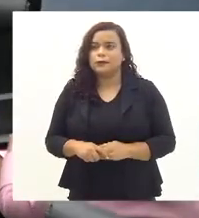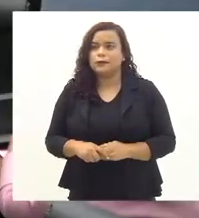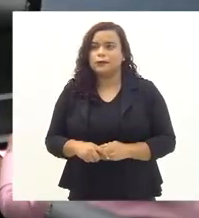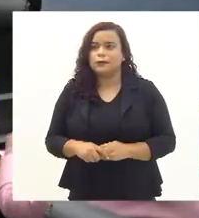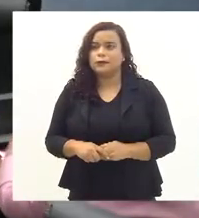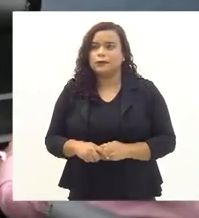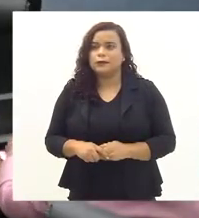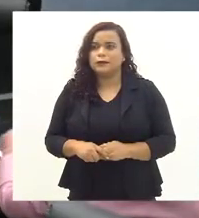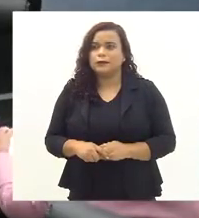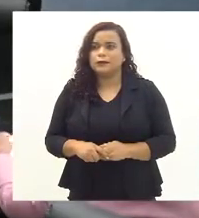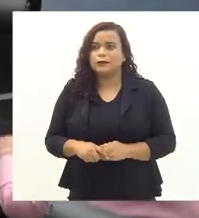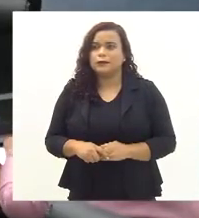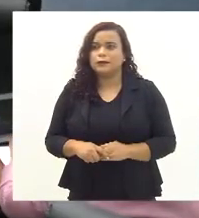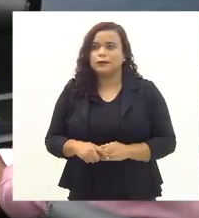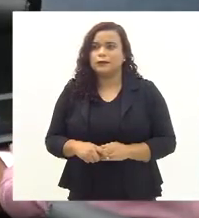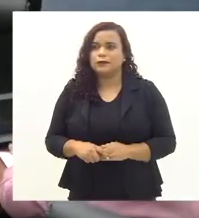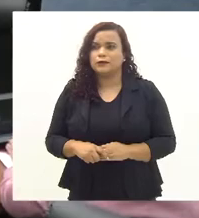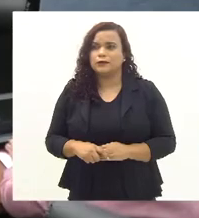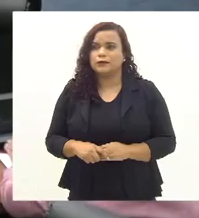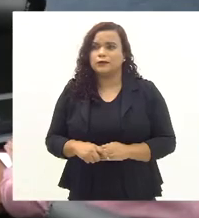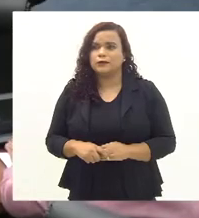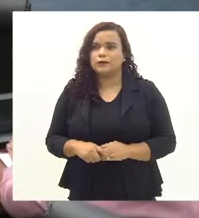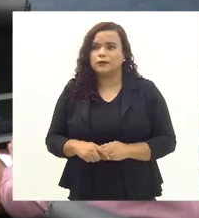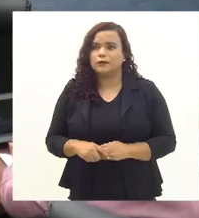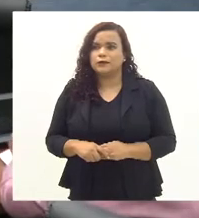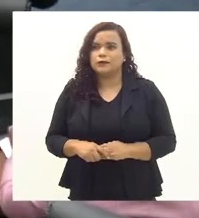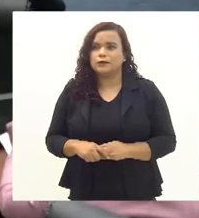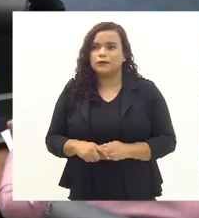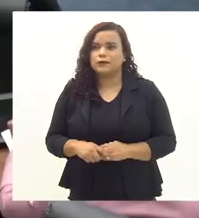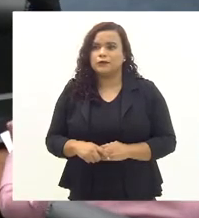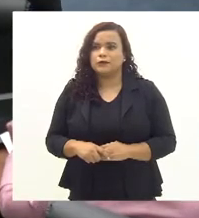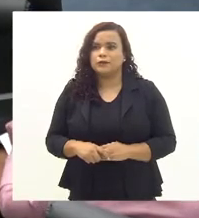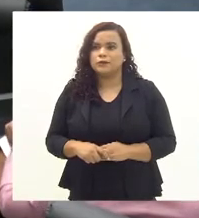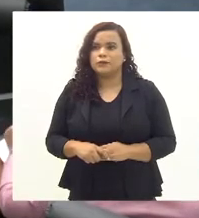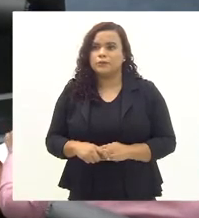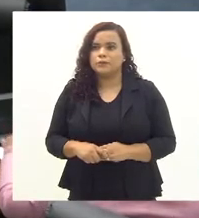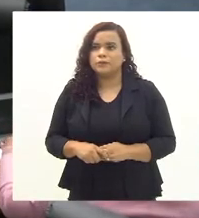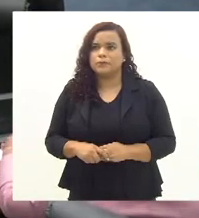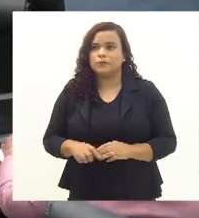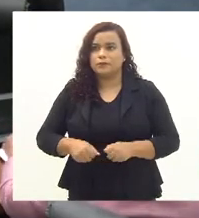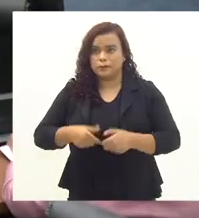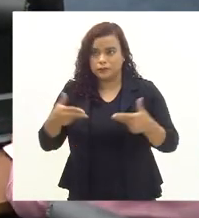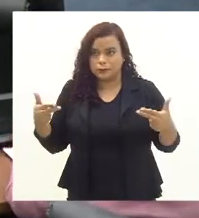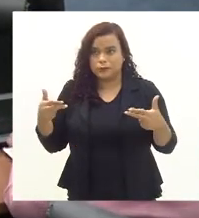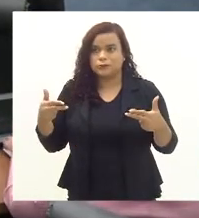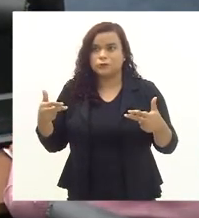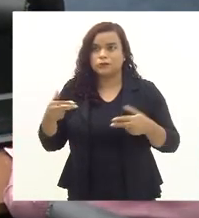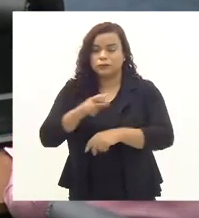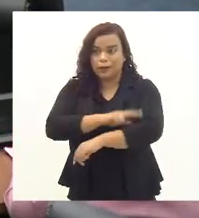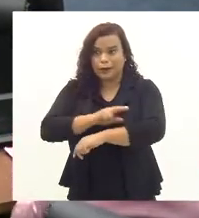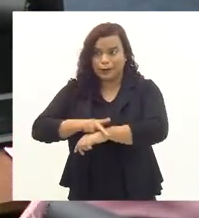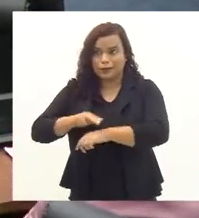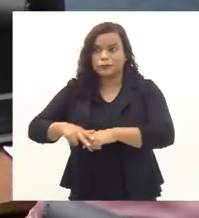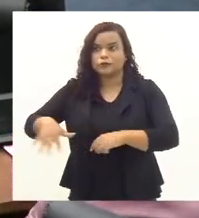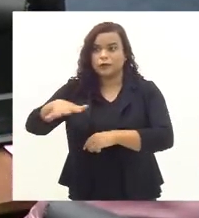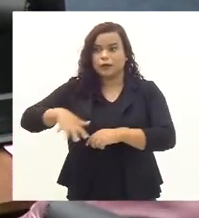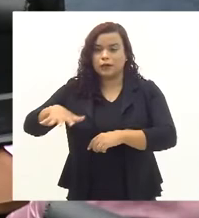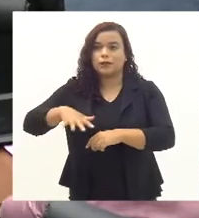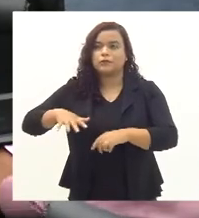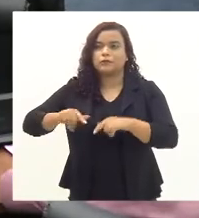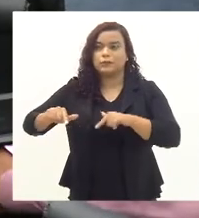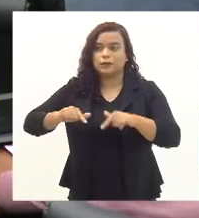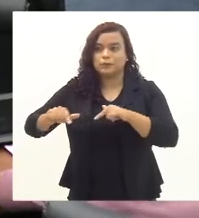oi vem aqui fica quieta é ético racial no mercado de trabalho no âmbito do Estado do Rio de Janeiro